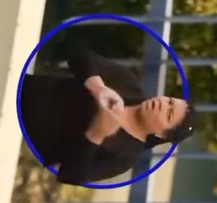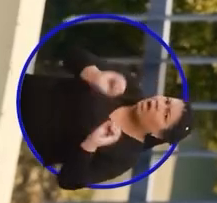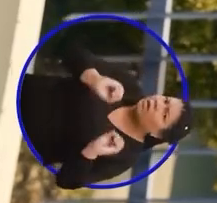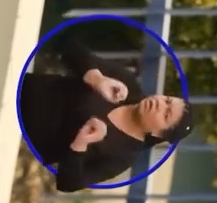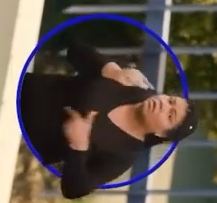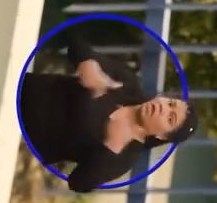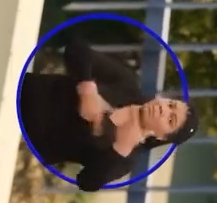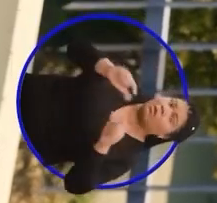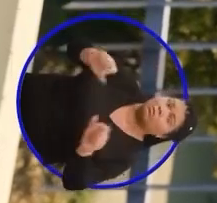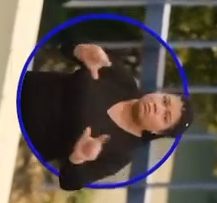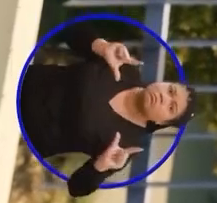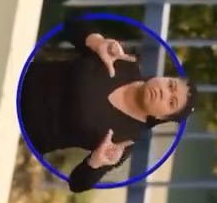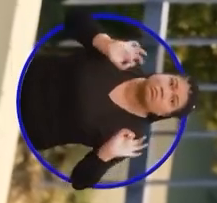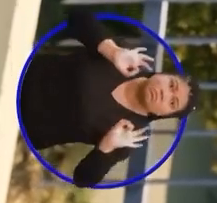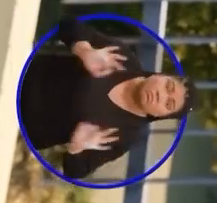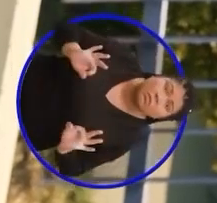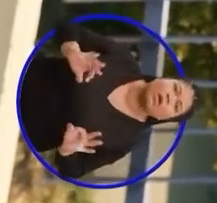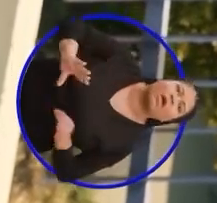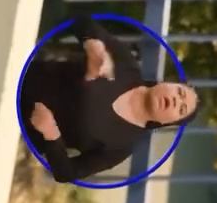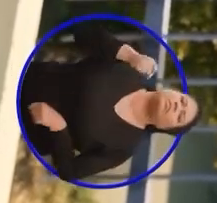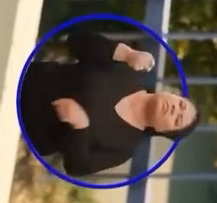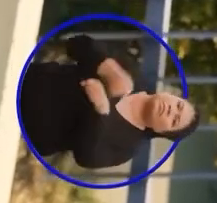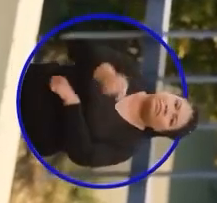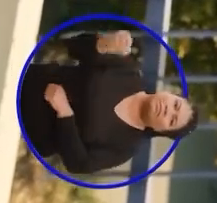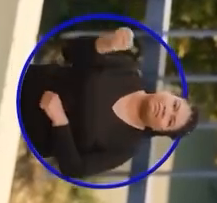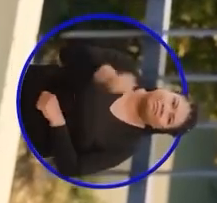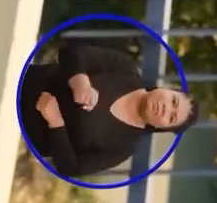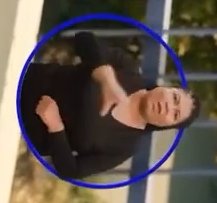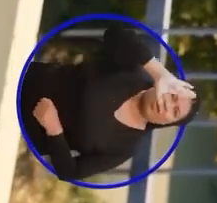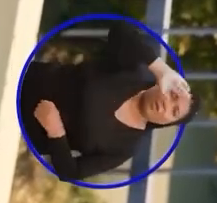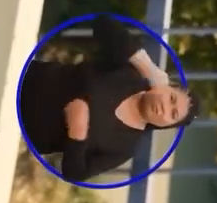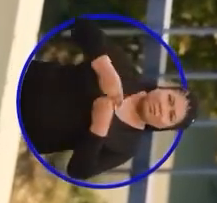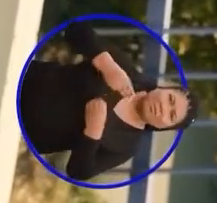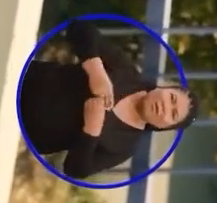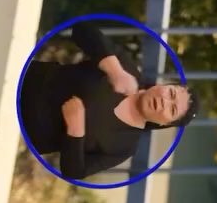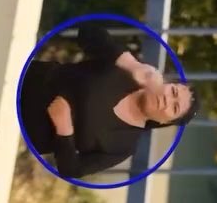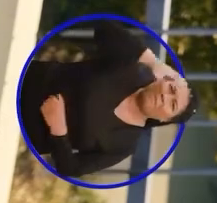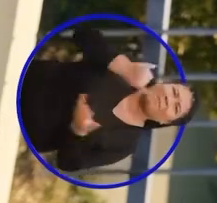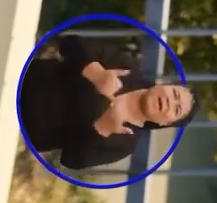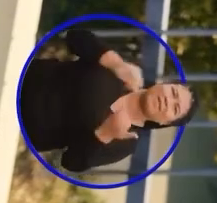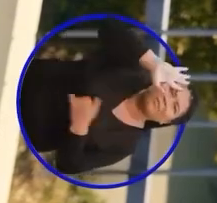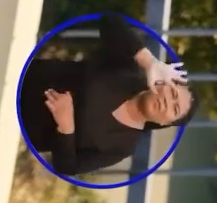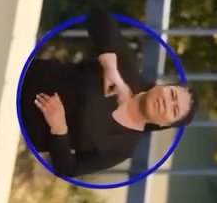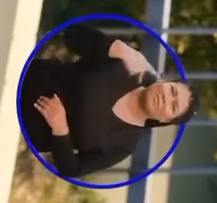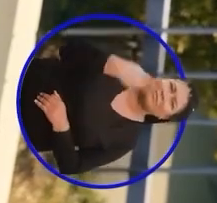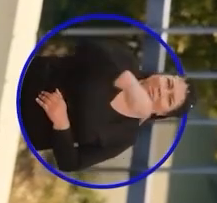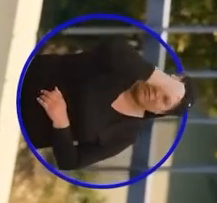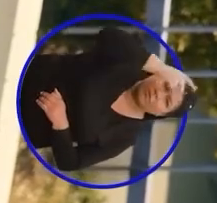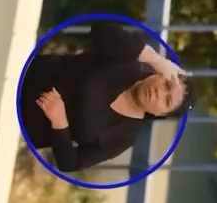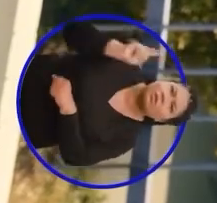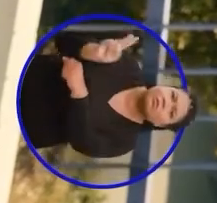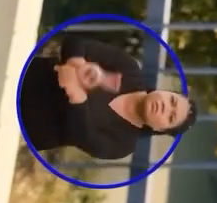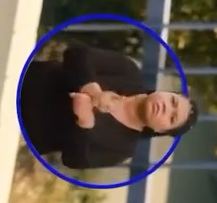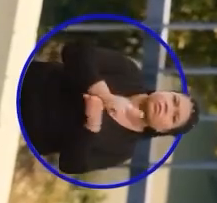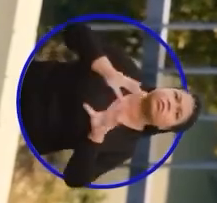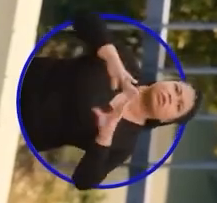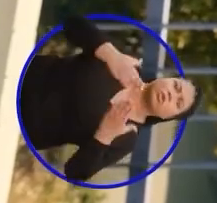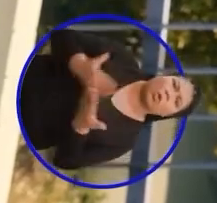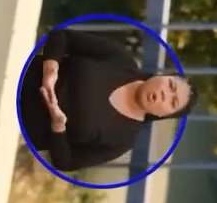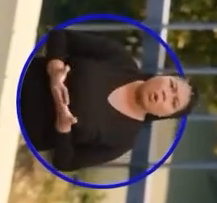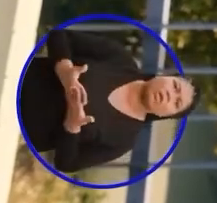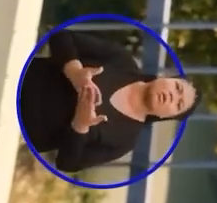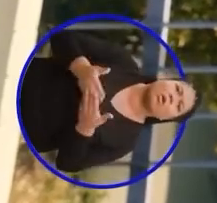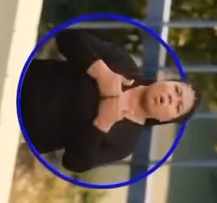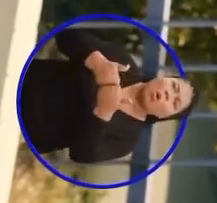onde ele assume a sua responsabilidade, cabe à guarda municipal, à polícia da prefeitura, garantir segurança nas